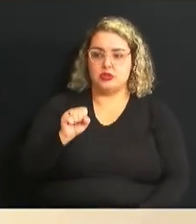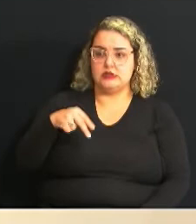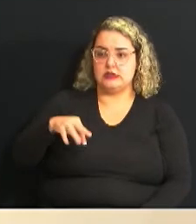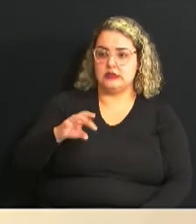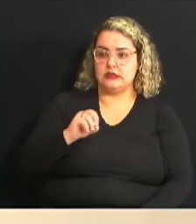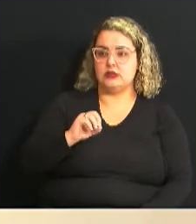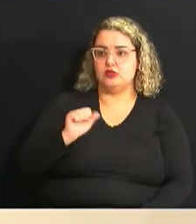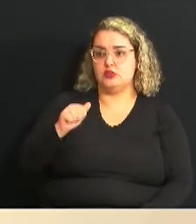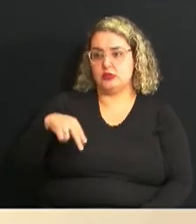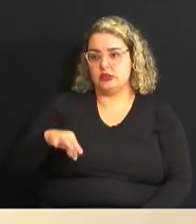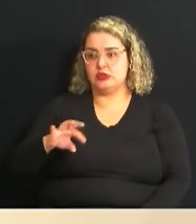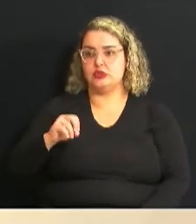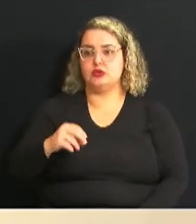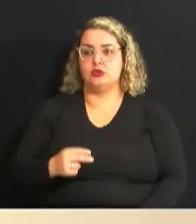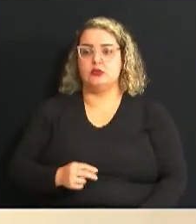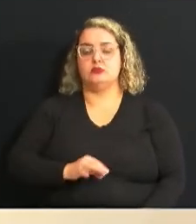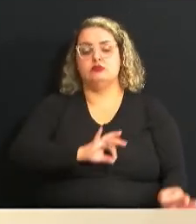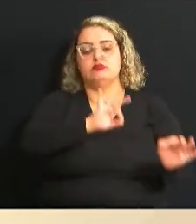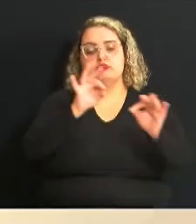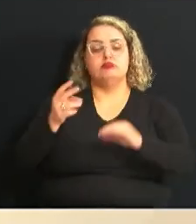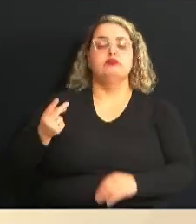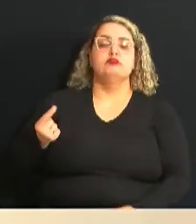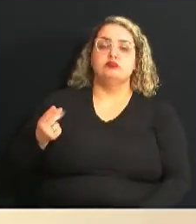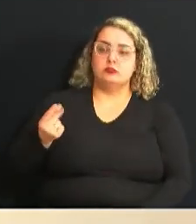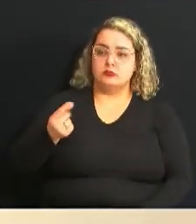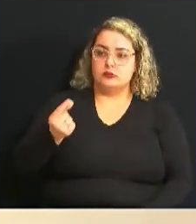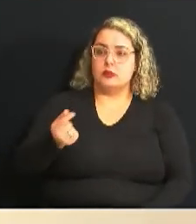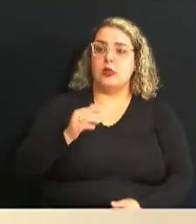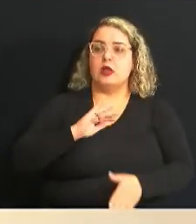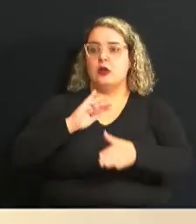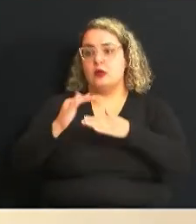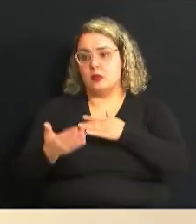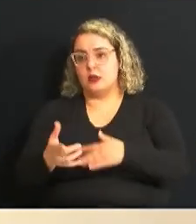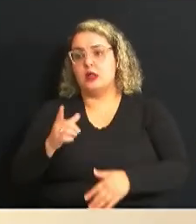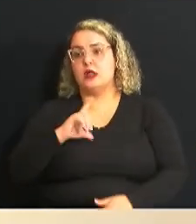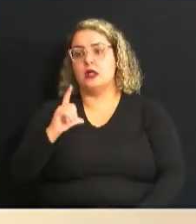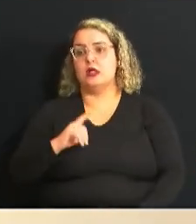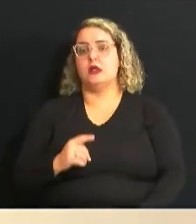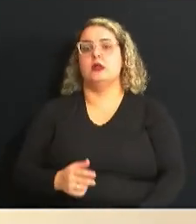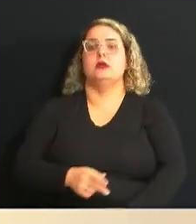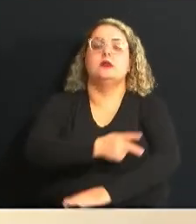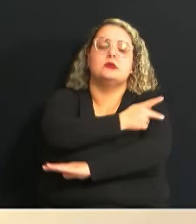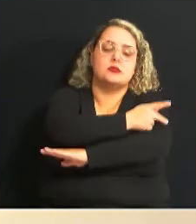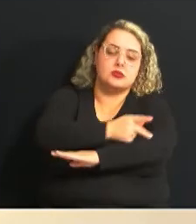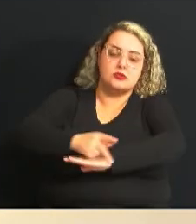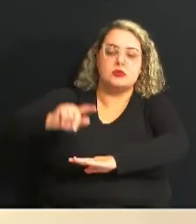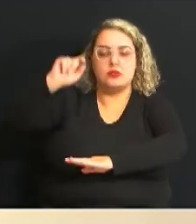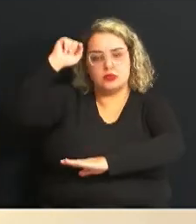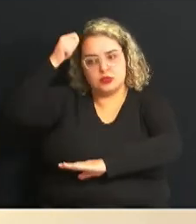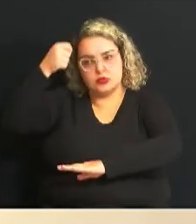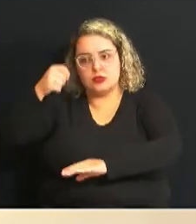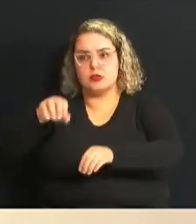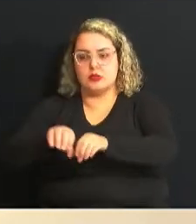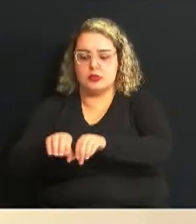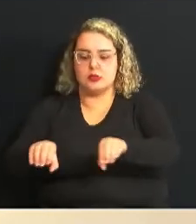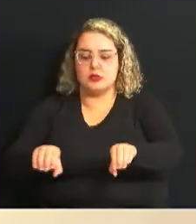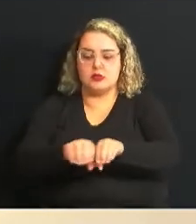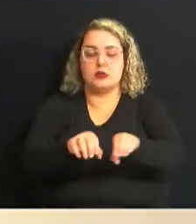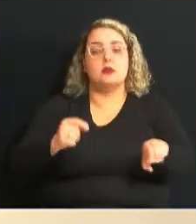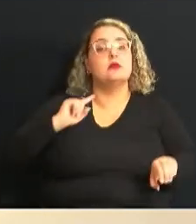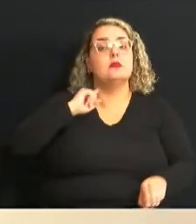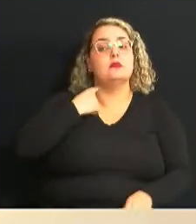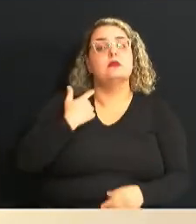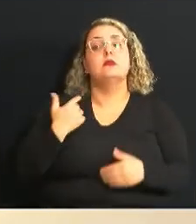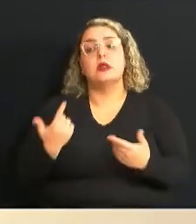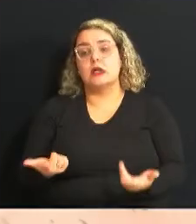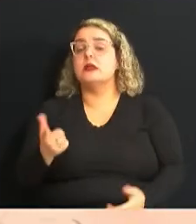É um bairro que foi recentemente, teve as suas ruas pavimentadas, ligação de esgoto, mas ainda há problemas